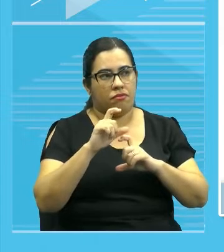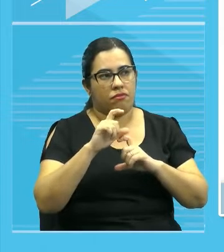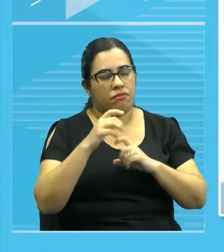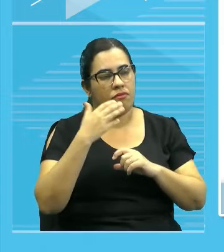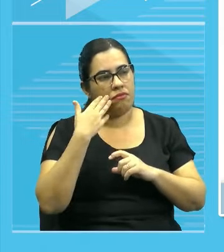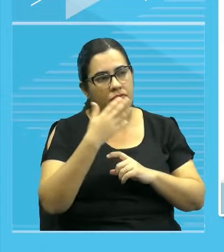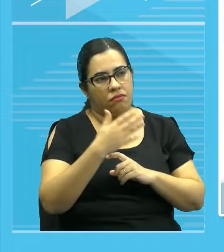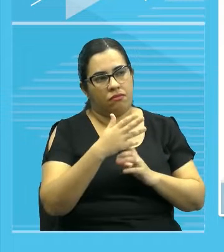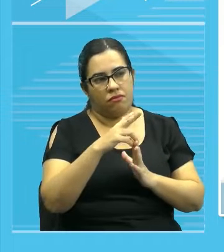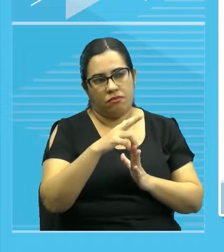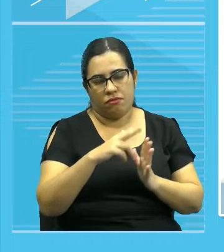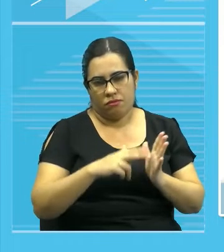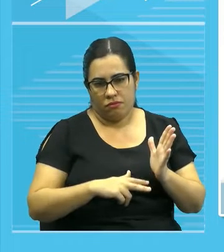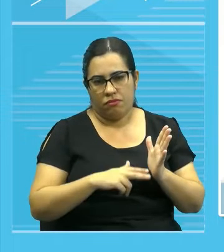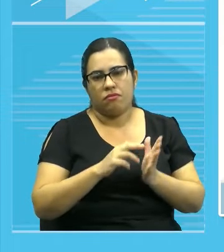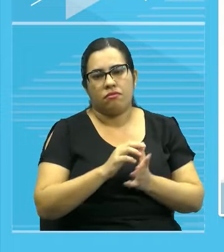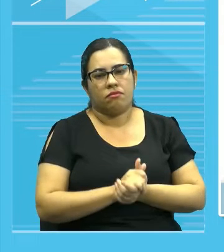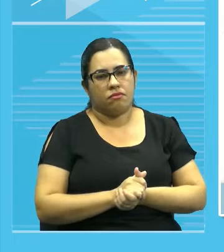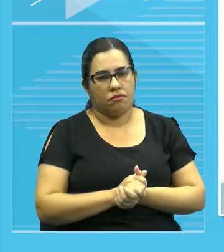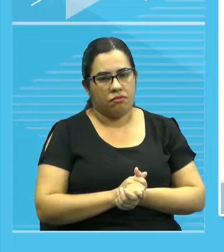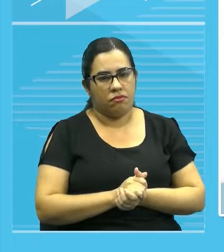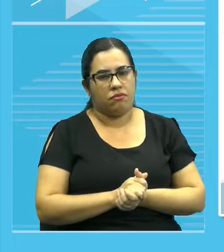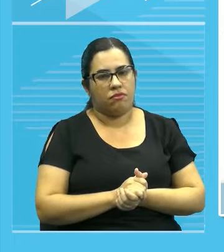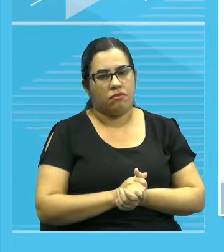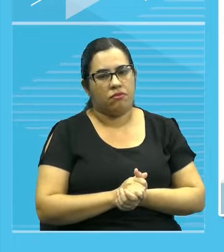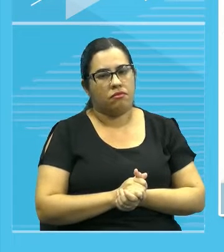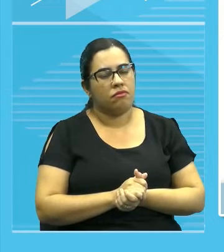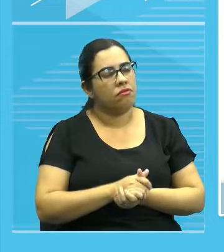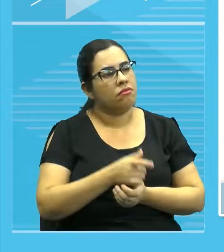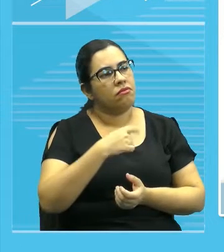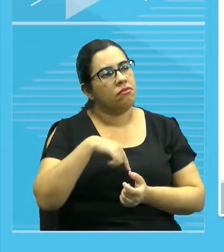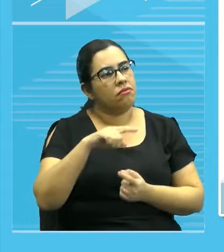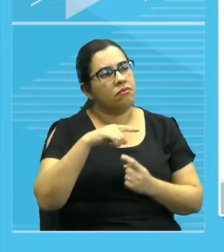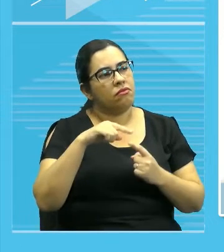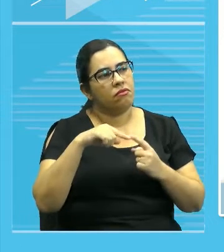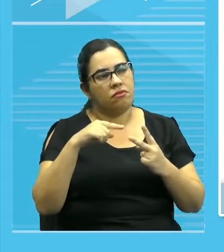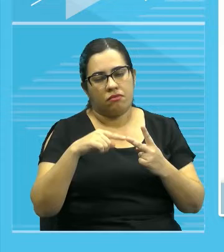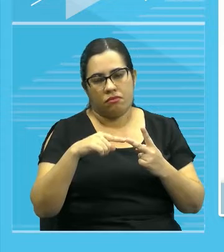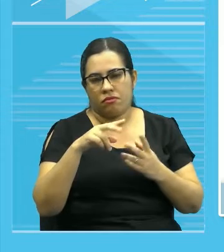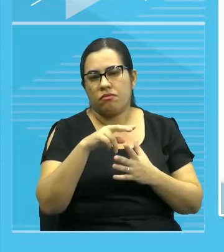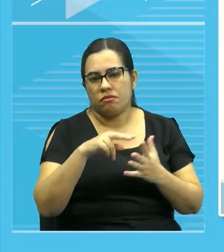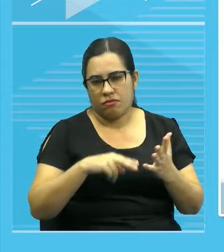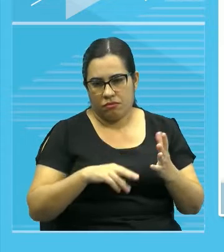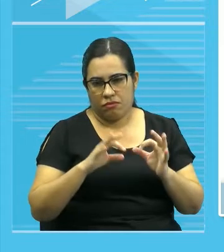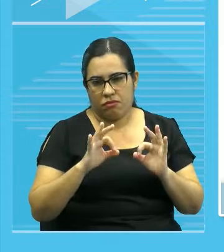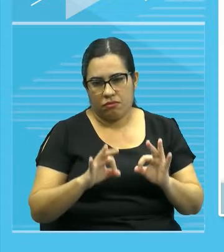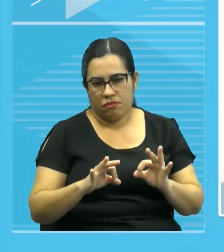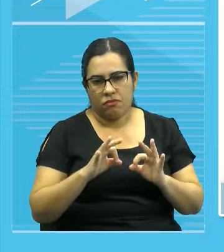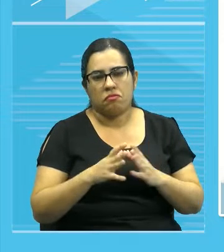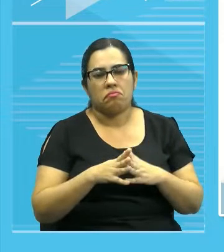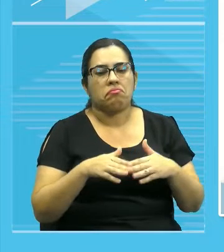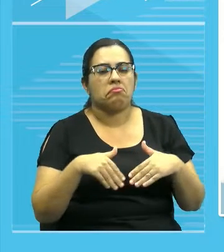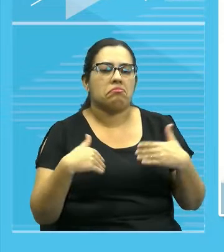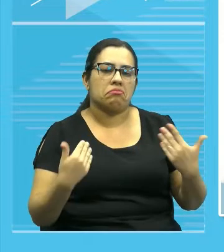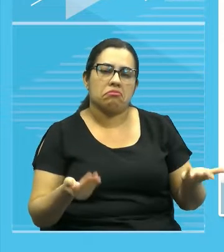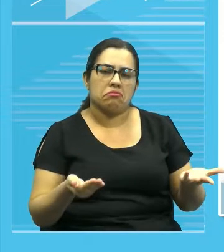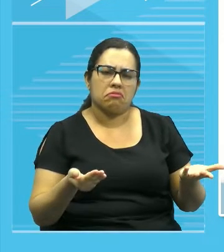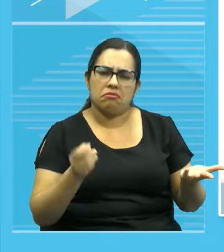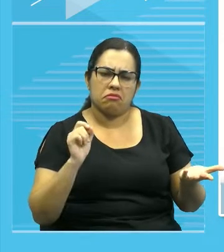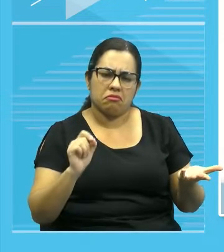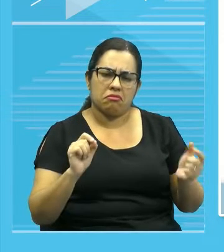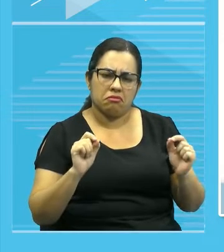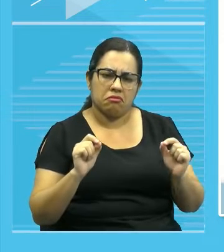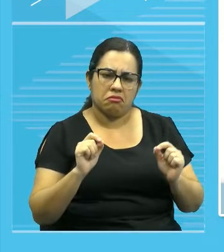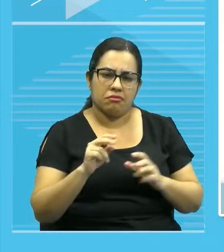quadrinho Olhe aqui a gente tem duas leituras né quais são as duas leituras